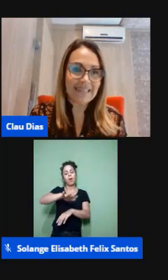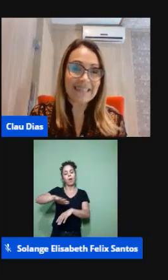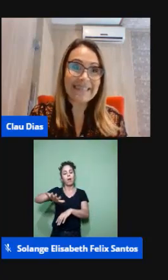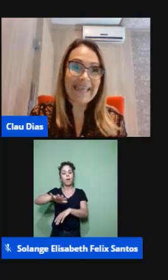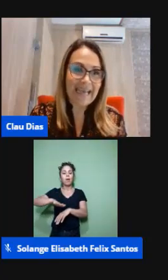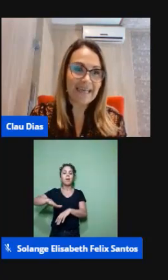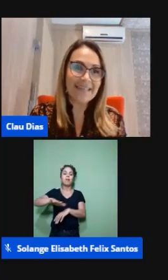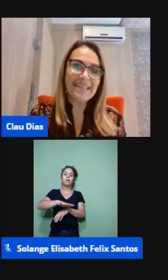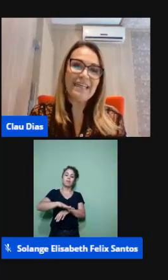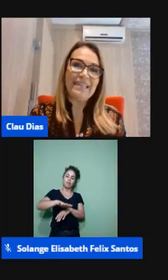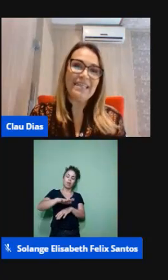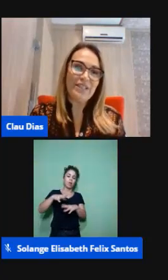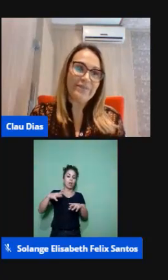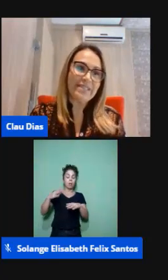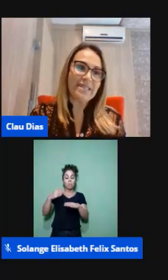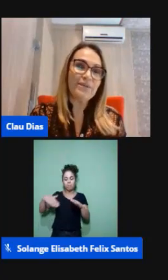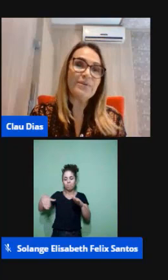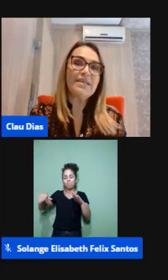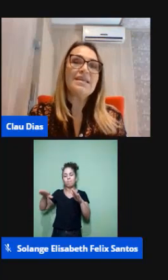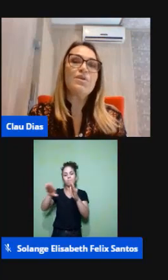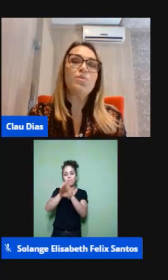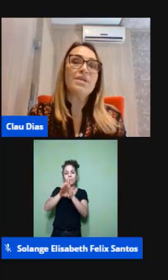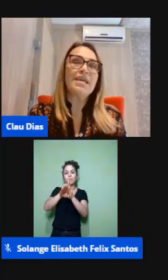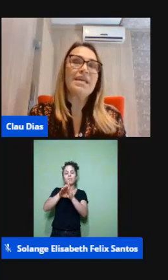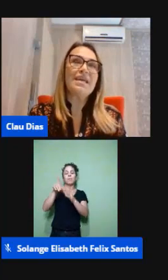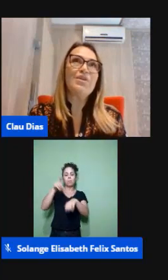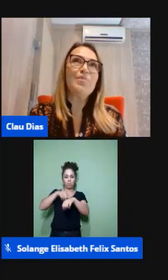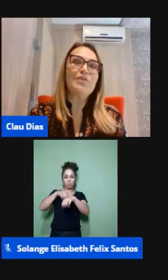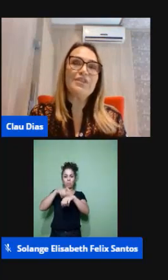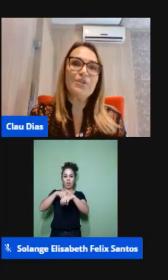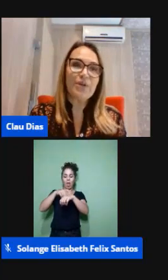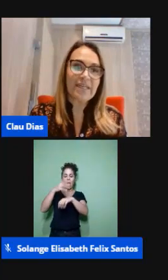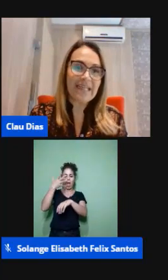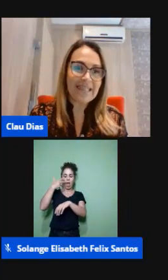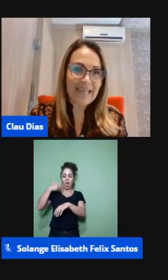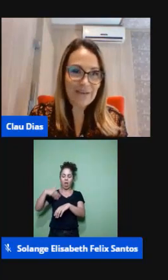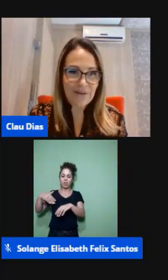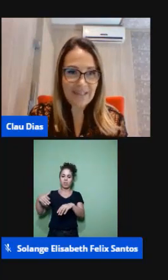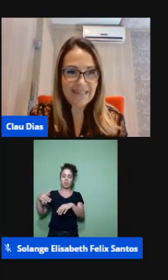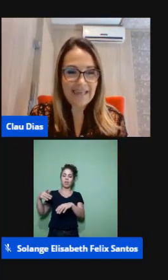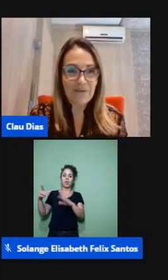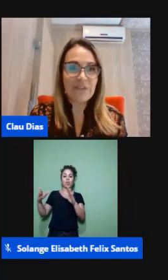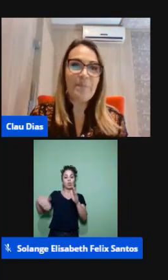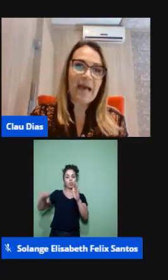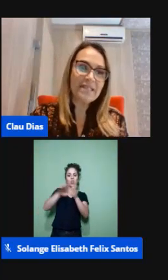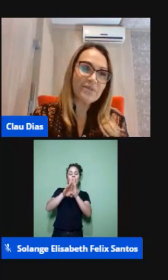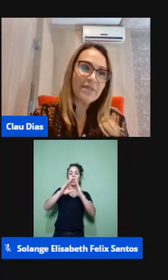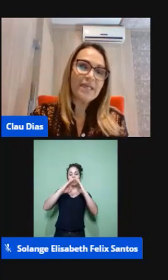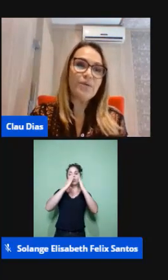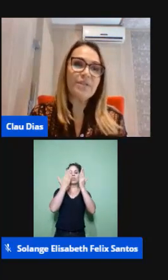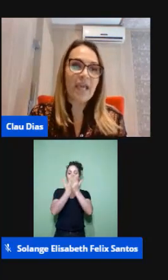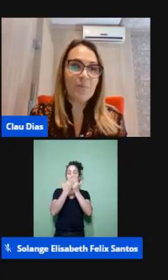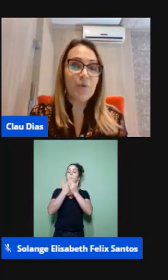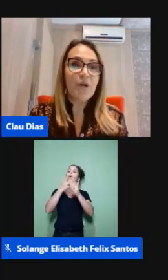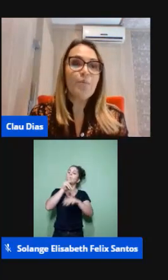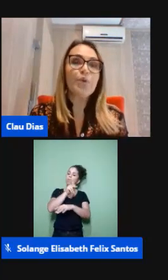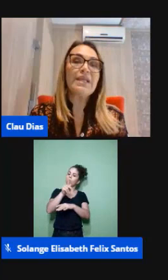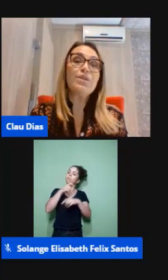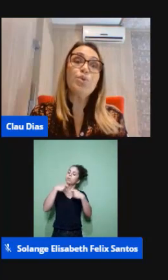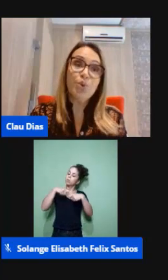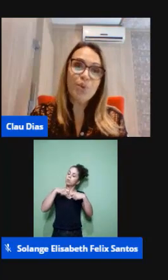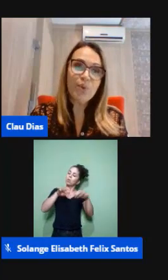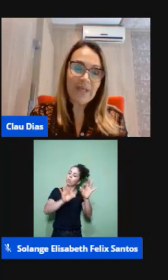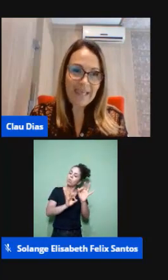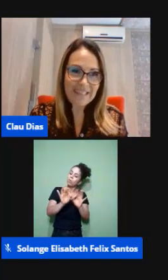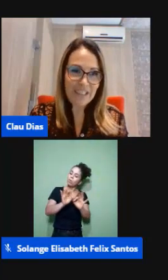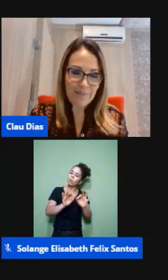que a criança chega na instituição, o professor ele tem que organizar o espaço e o tempo,